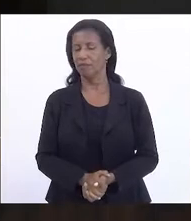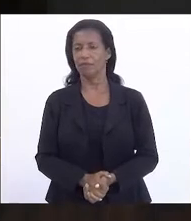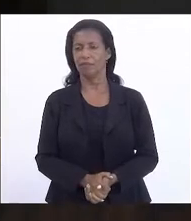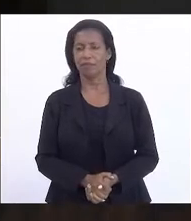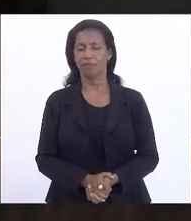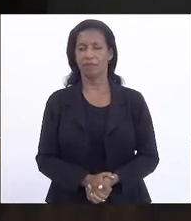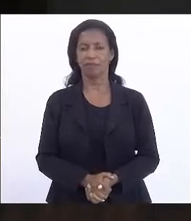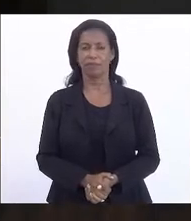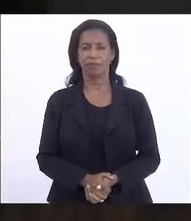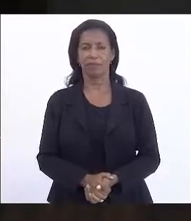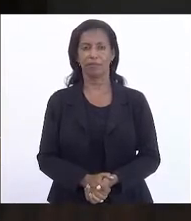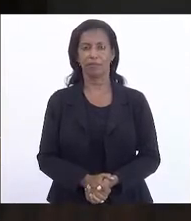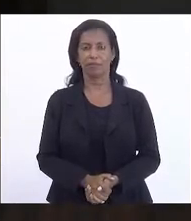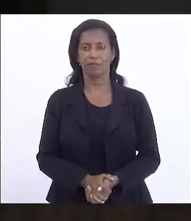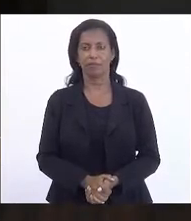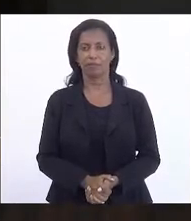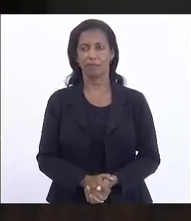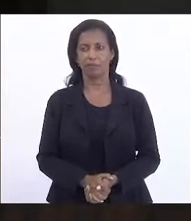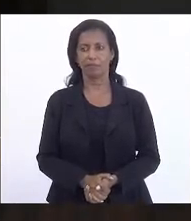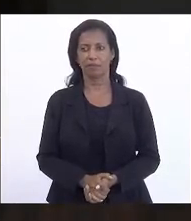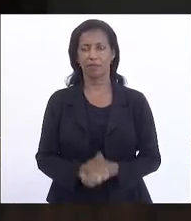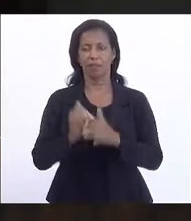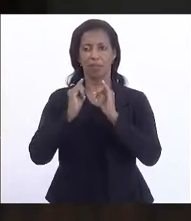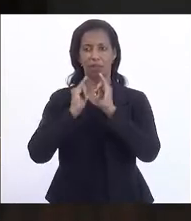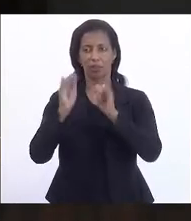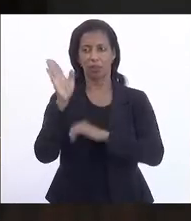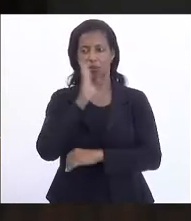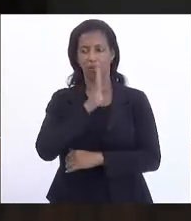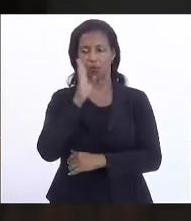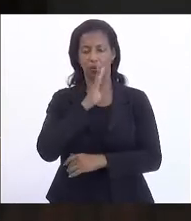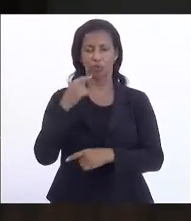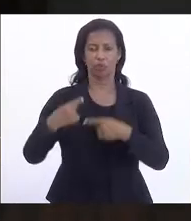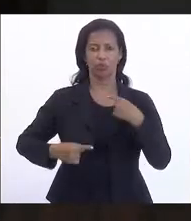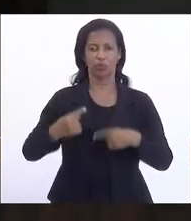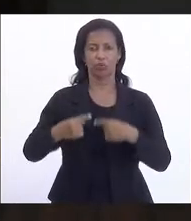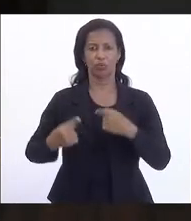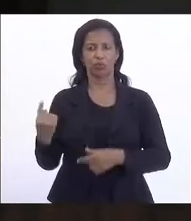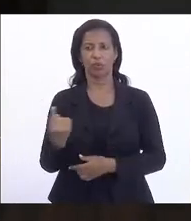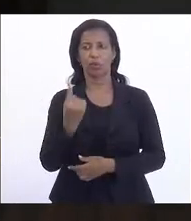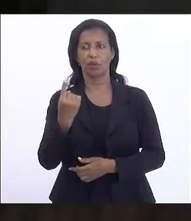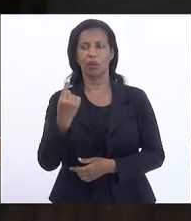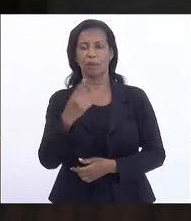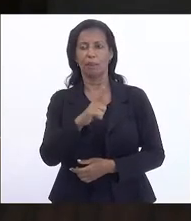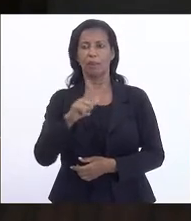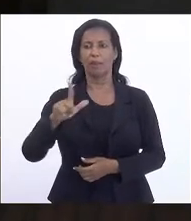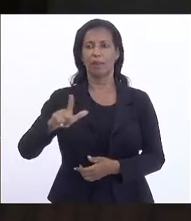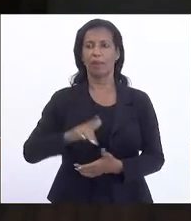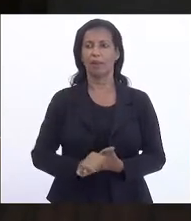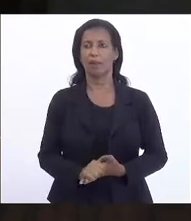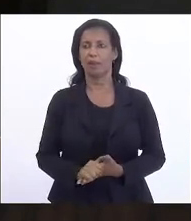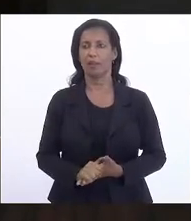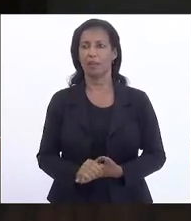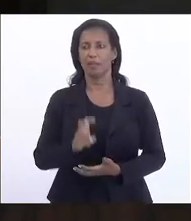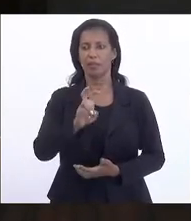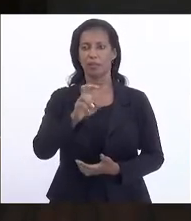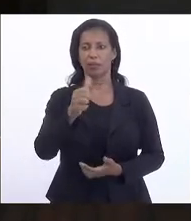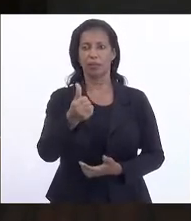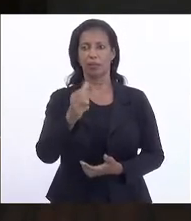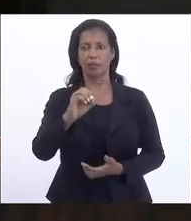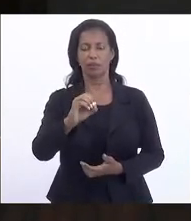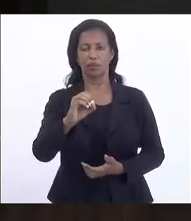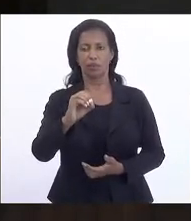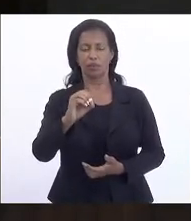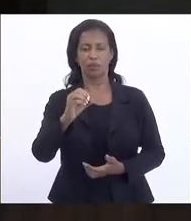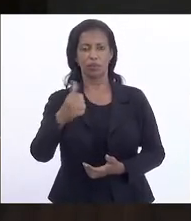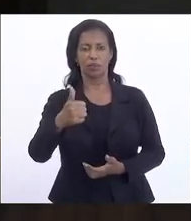autógrafa. Anuncio. Em regime de urgência, em votação, em discussão única. Projeto de Lei 5105, de